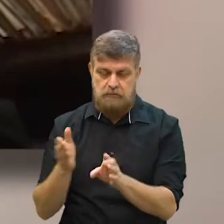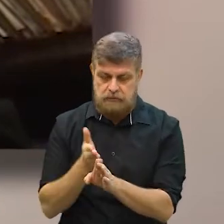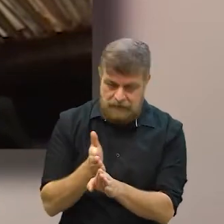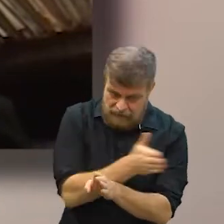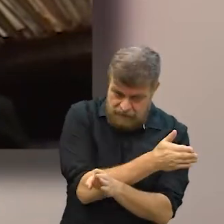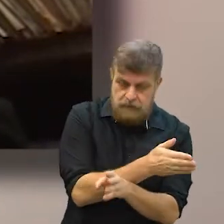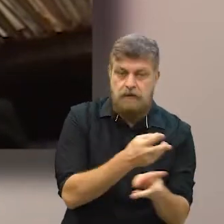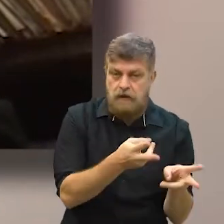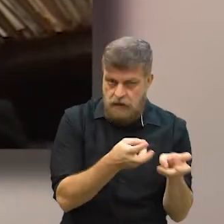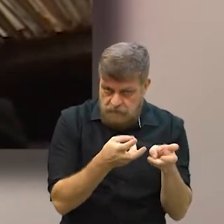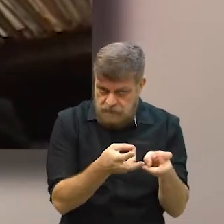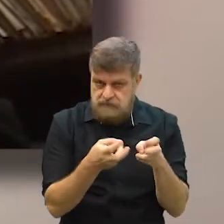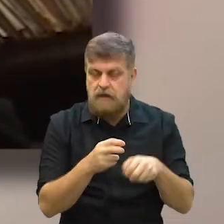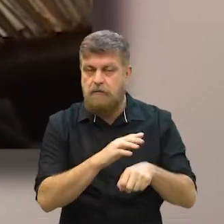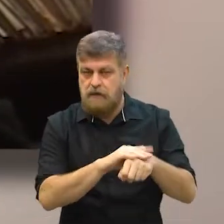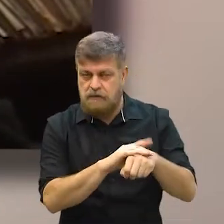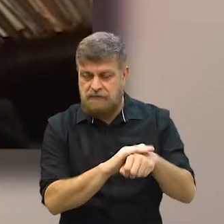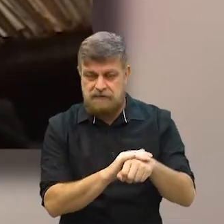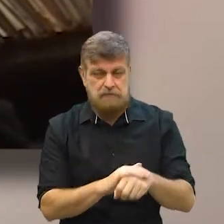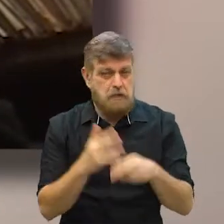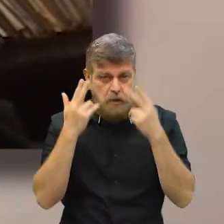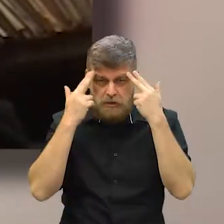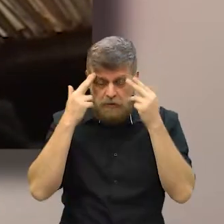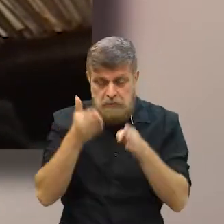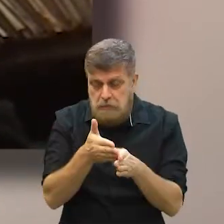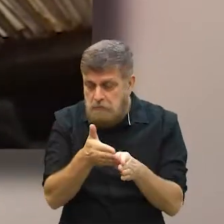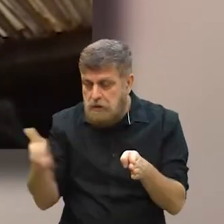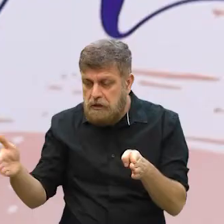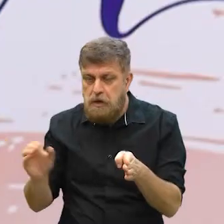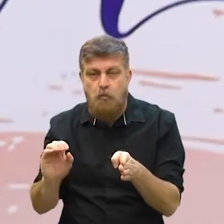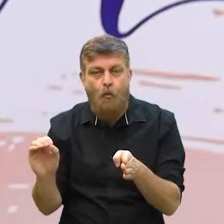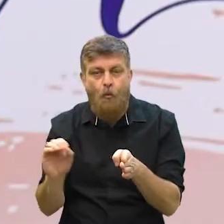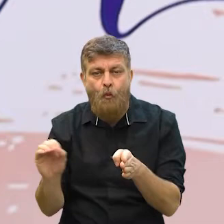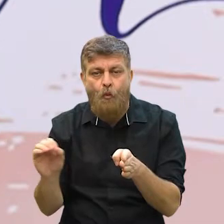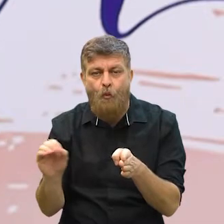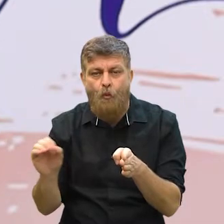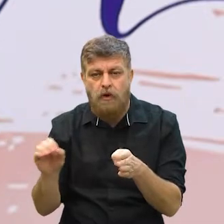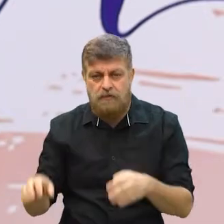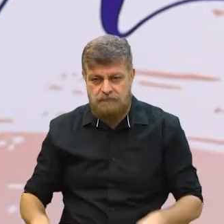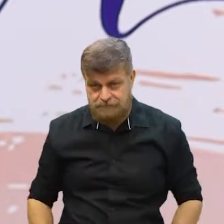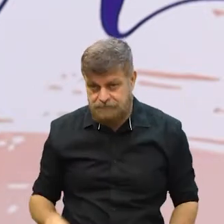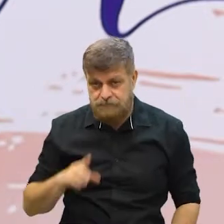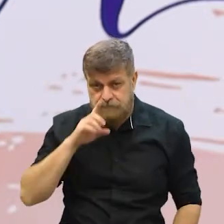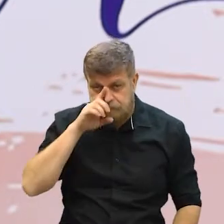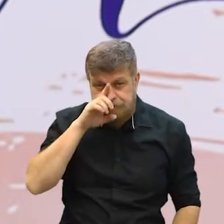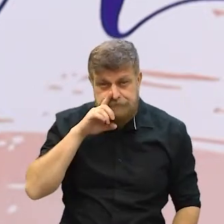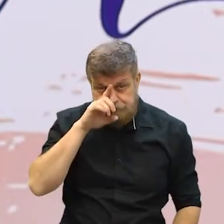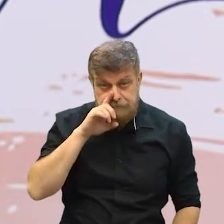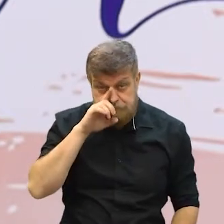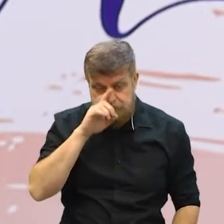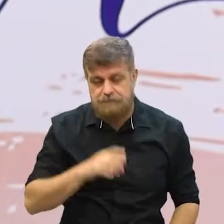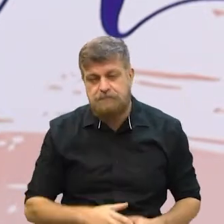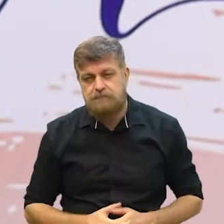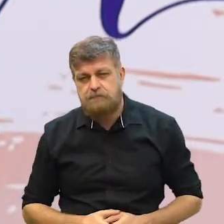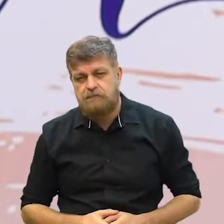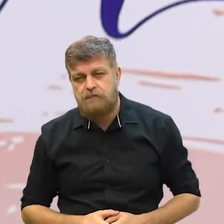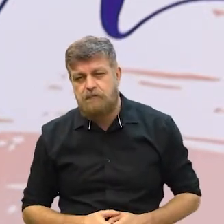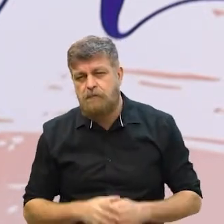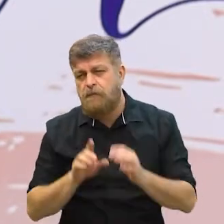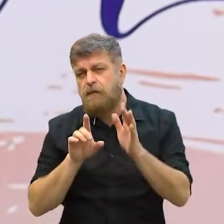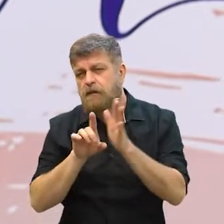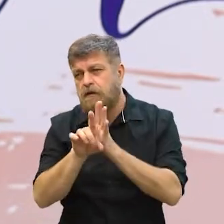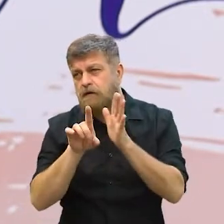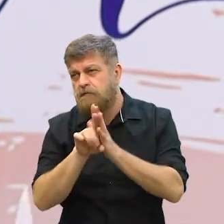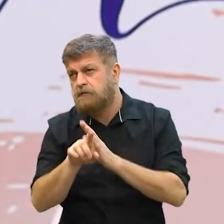e aí tem sintomas. Mas normalmente a pessoa não tem sintoma nenhum. E aí que está o perigo, né, doutor? E me fala